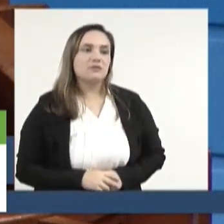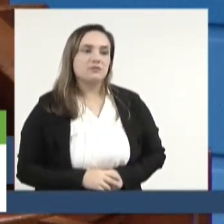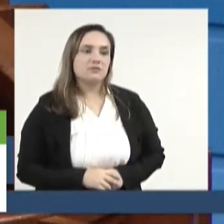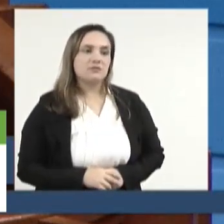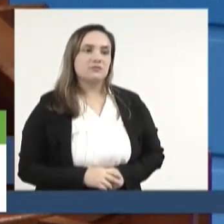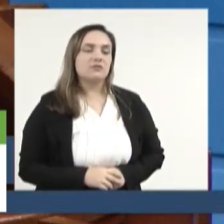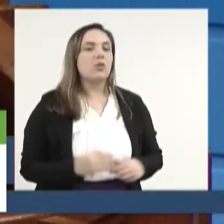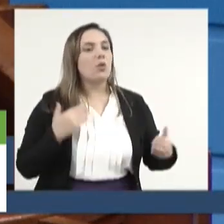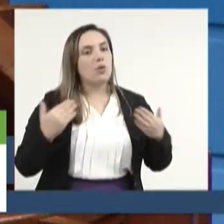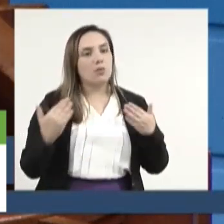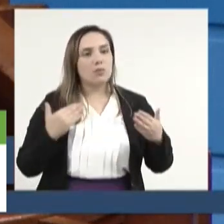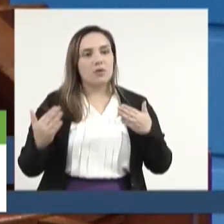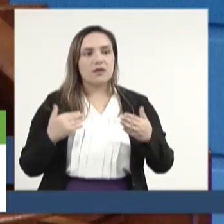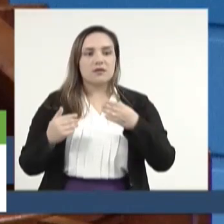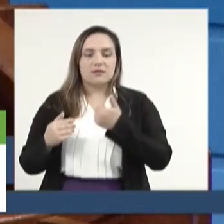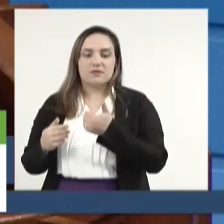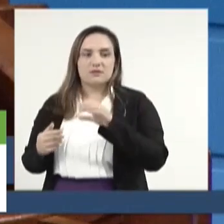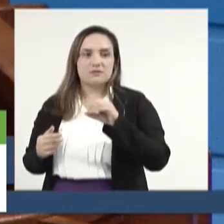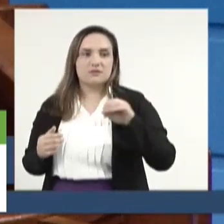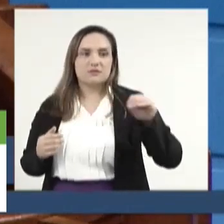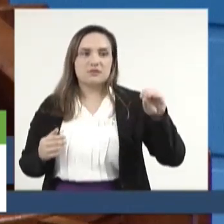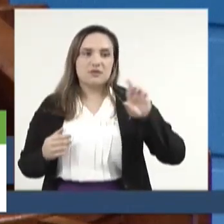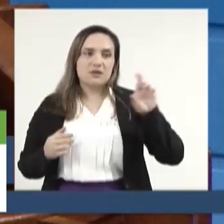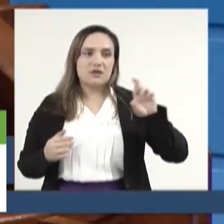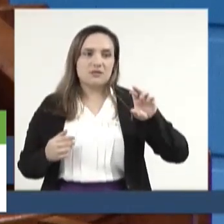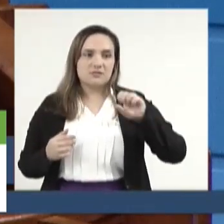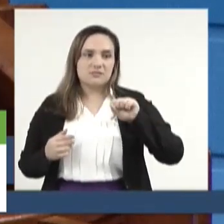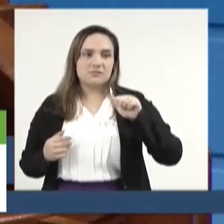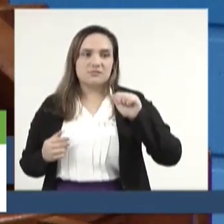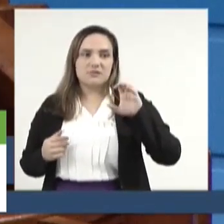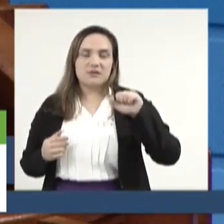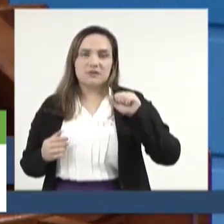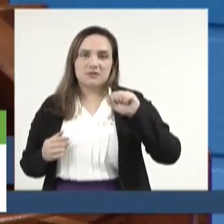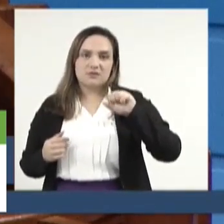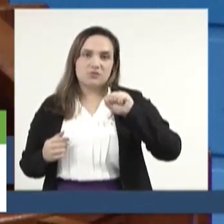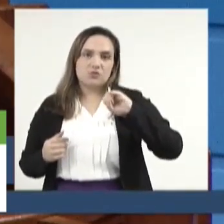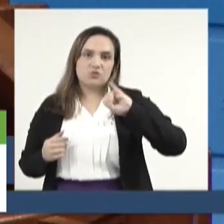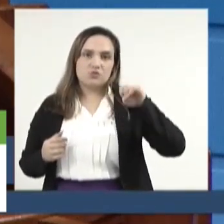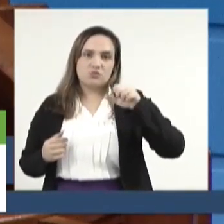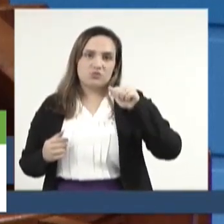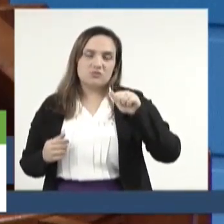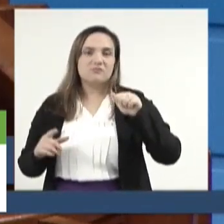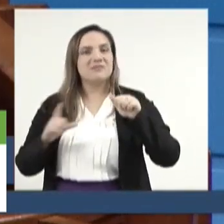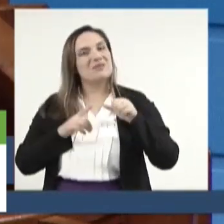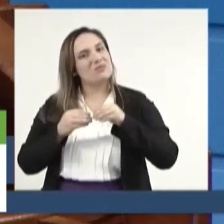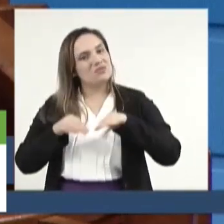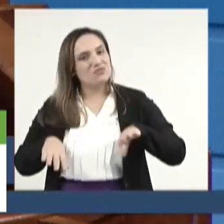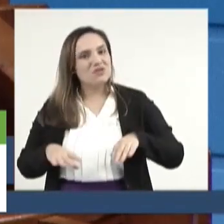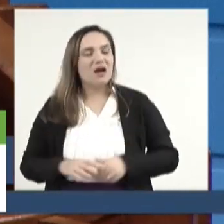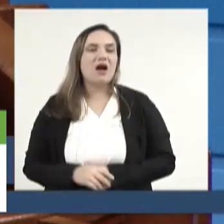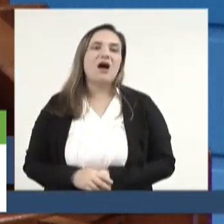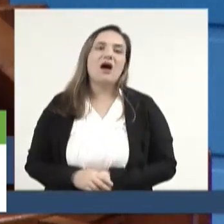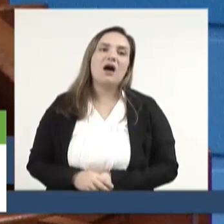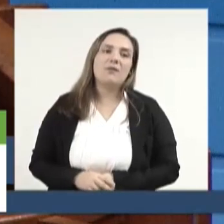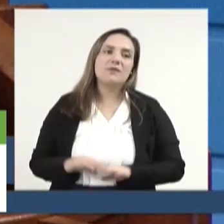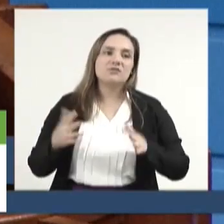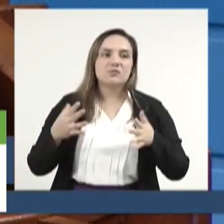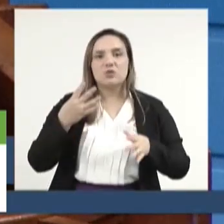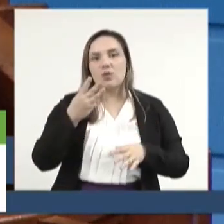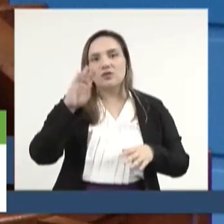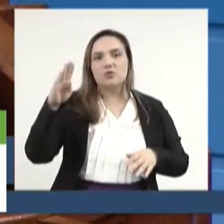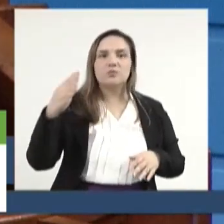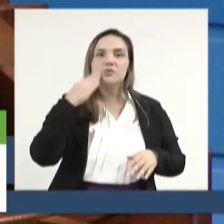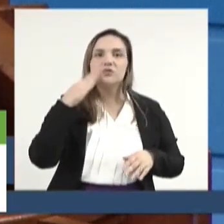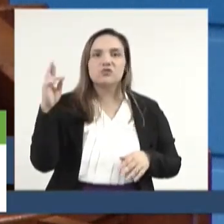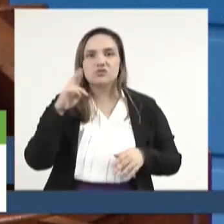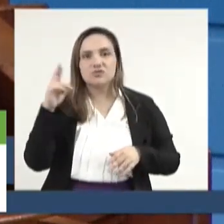valores atuais dos R$100 aproximadamente da saca de soja, um prejuízo da ordem de mais de 4